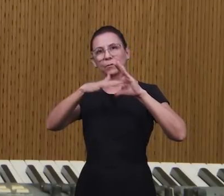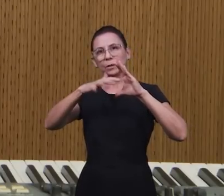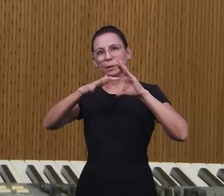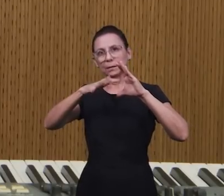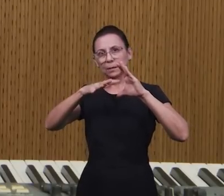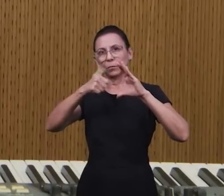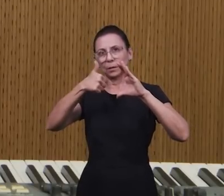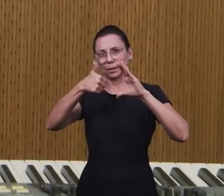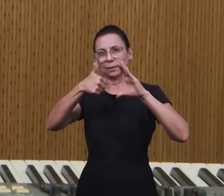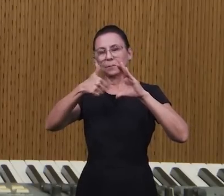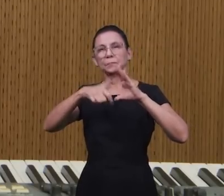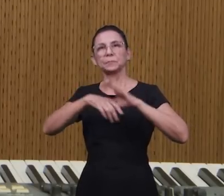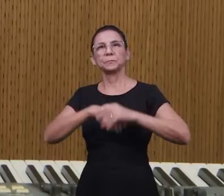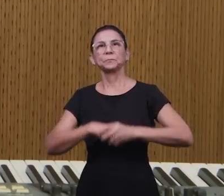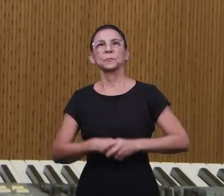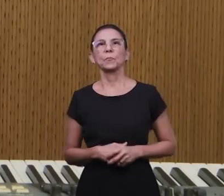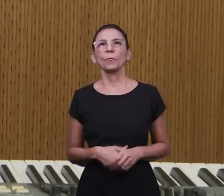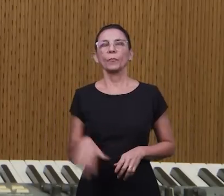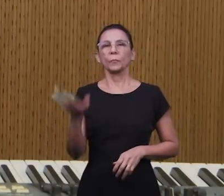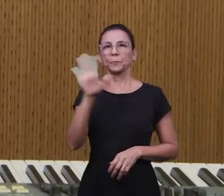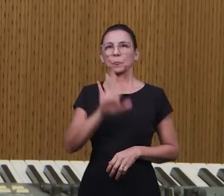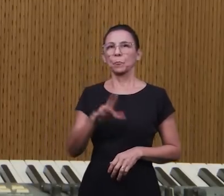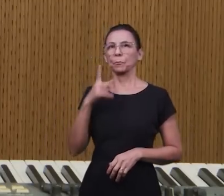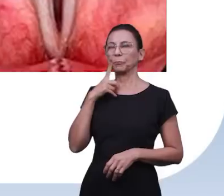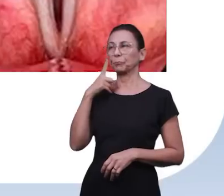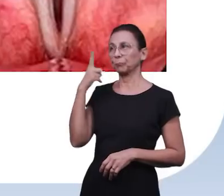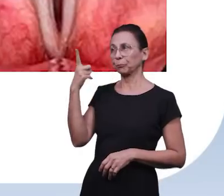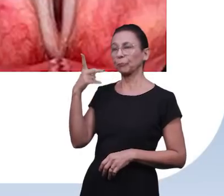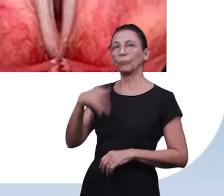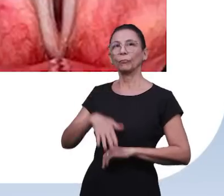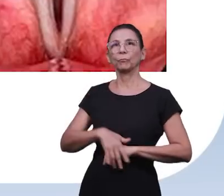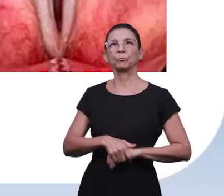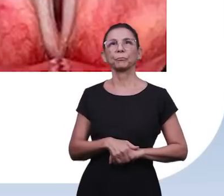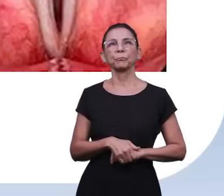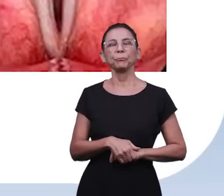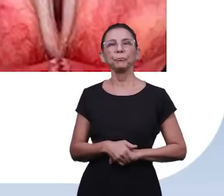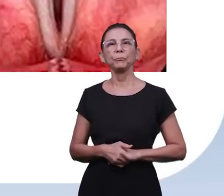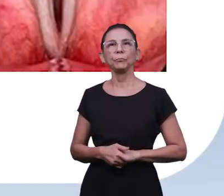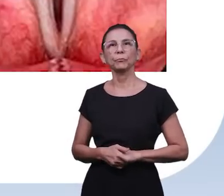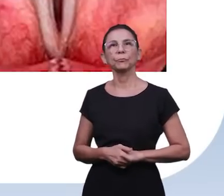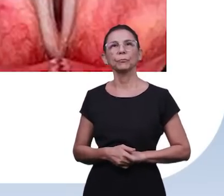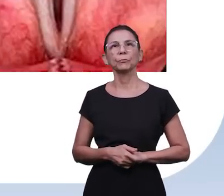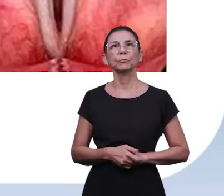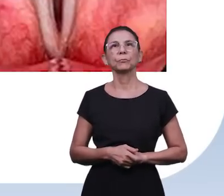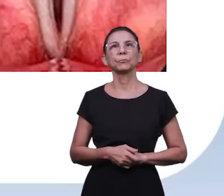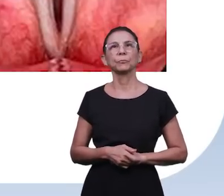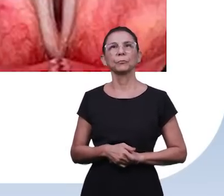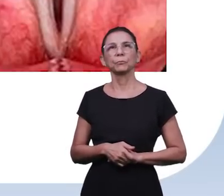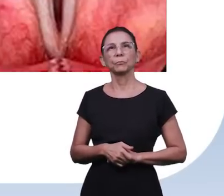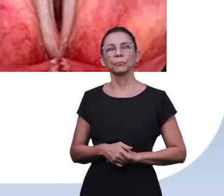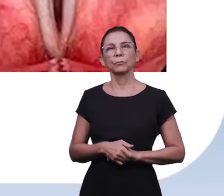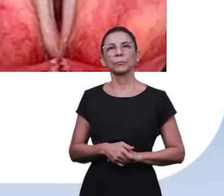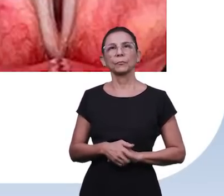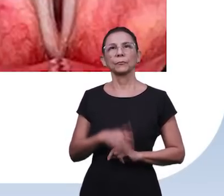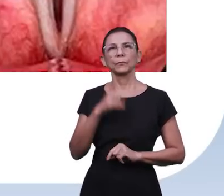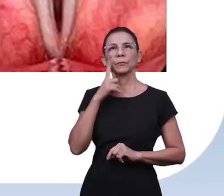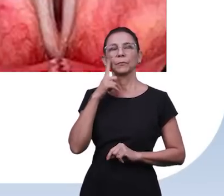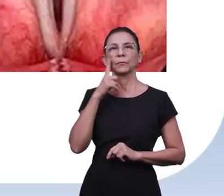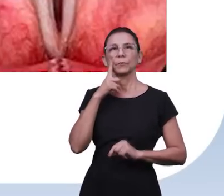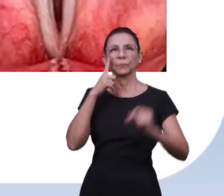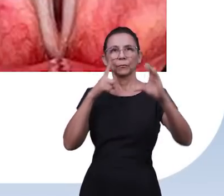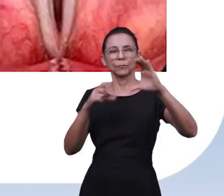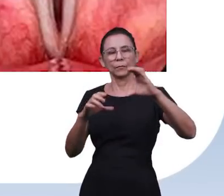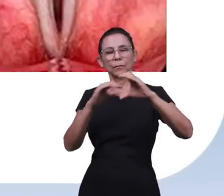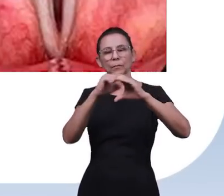ok? Essa região é a região subglótica. Lembra que falamos? Região abaixo das pregas vocais,